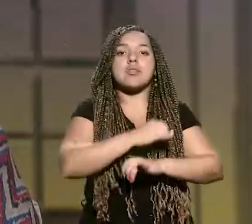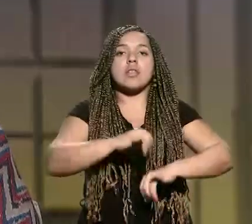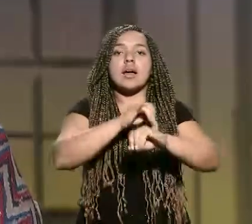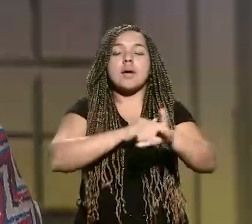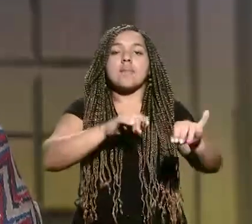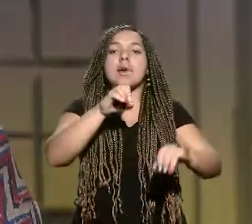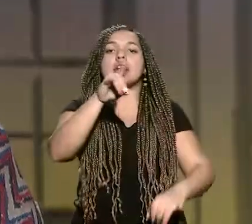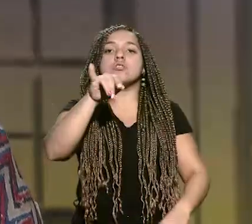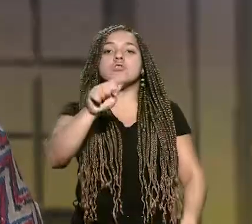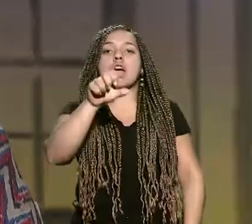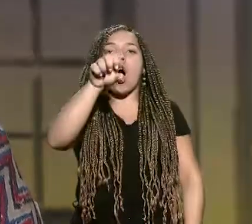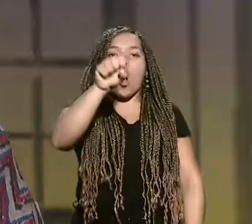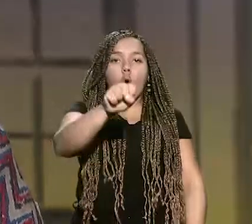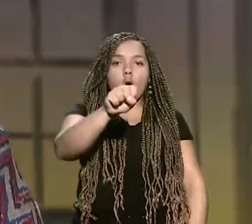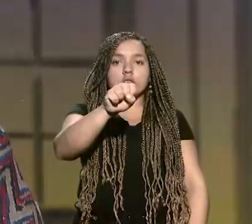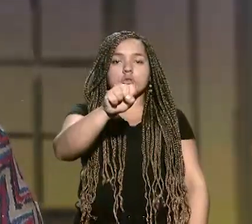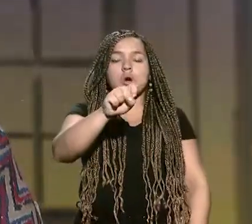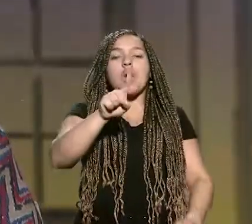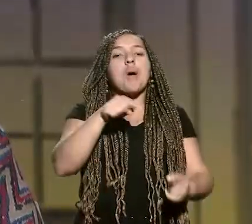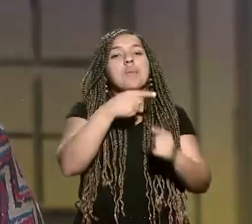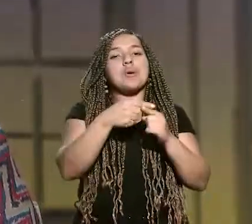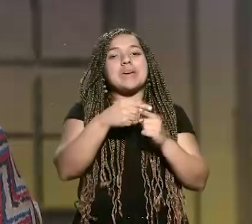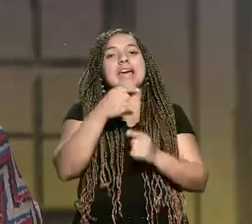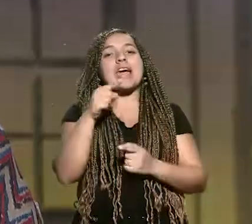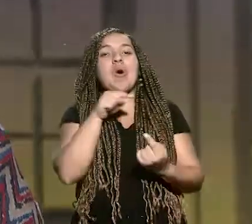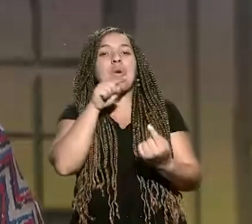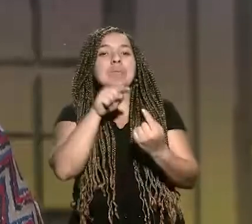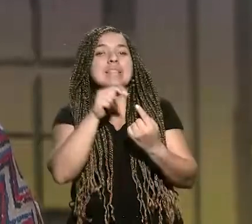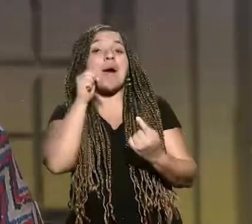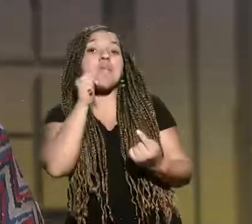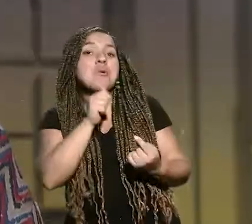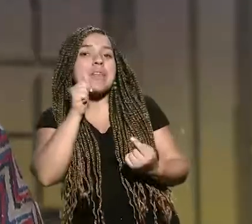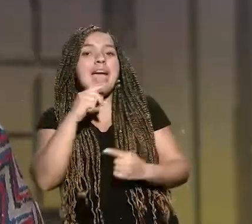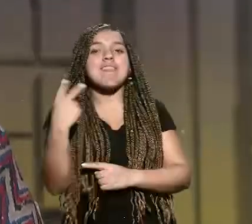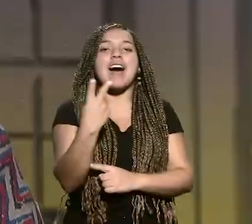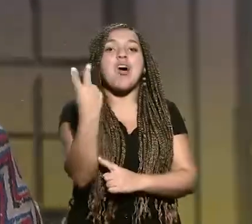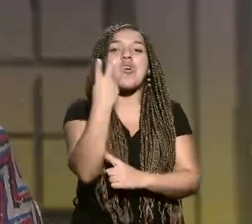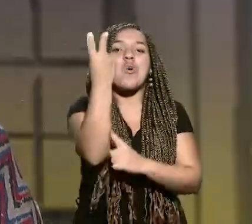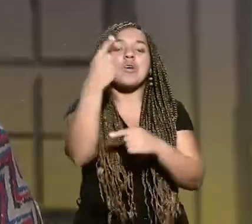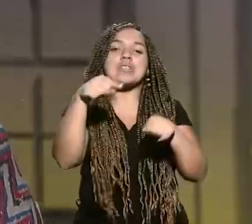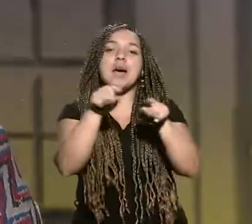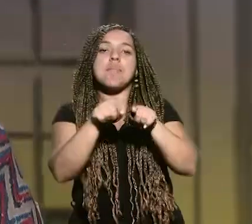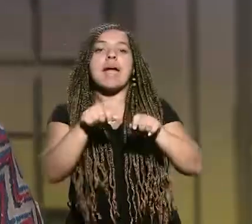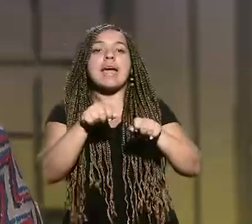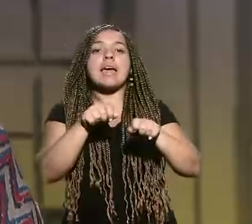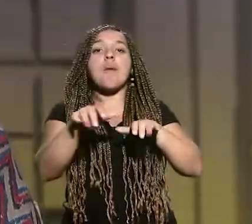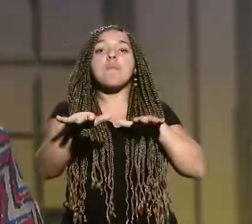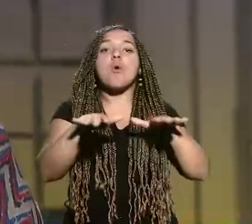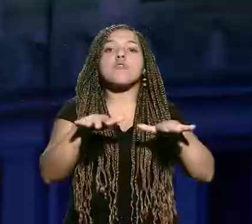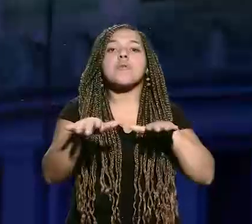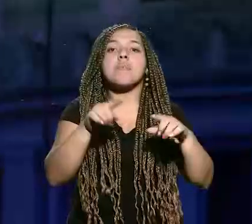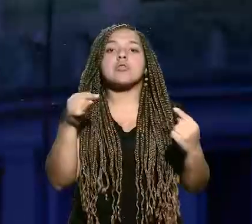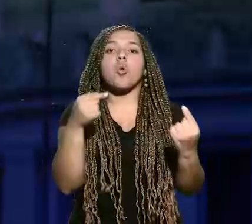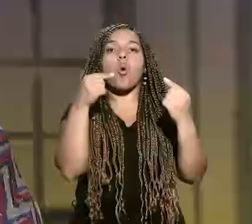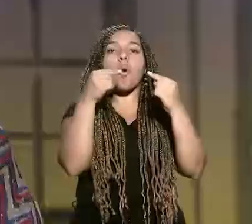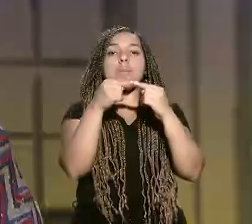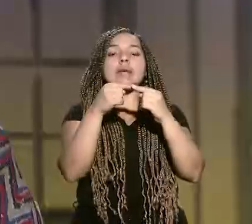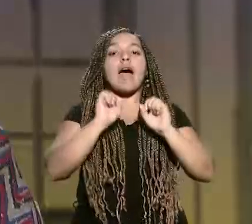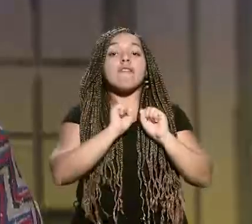racismo em maio, por conta do dia 13 de maio. Em novembro. E aí, em maio,